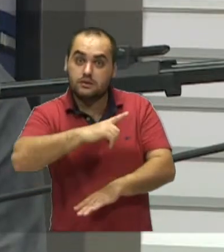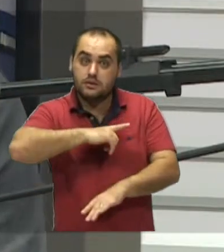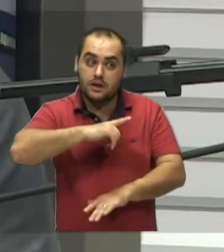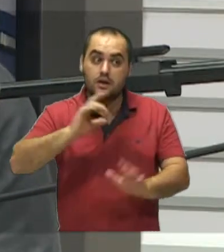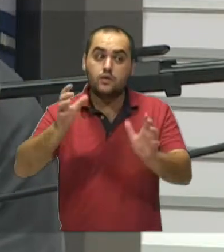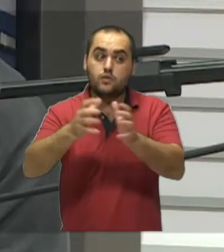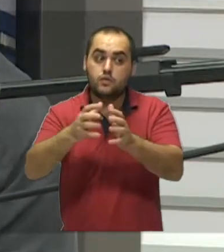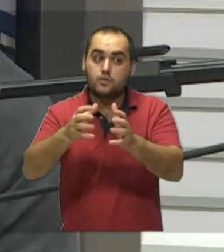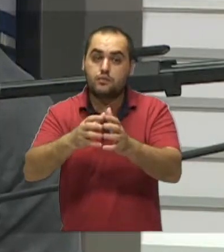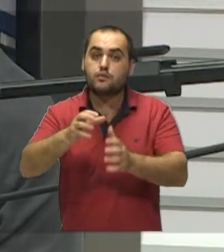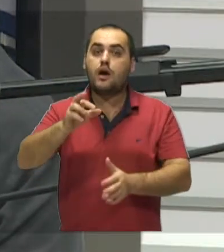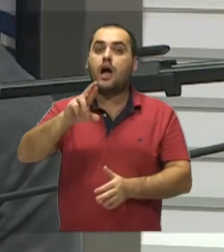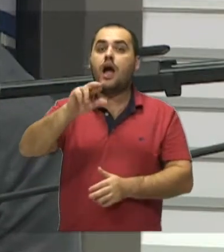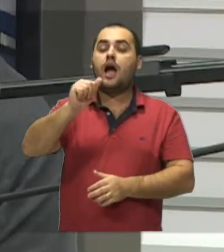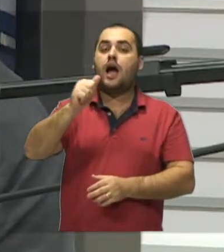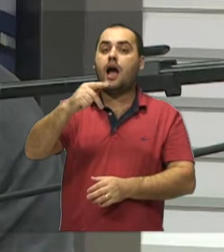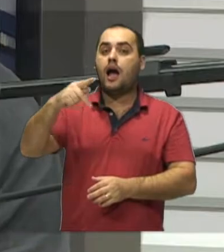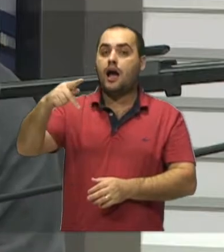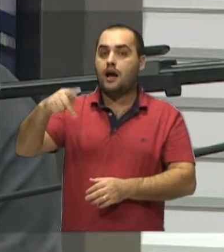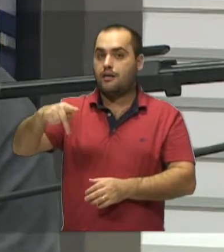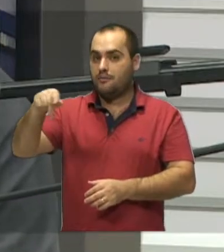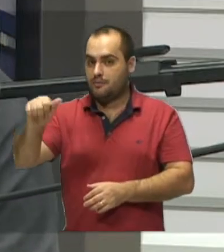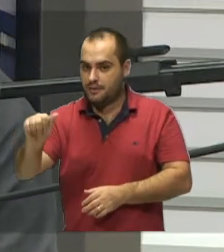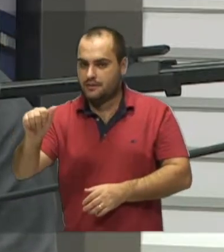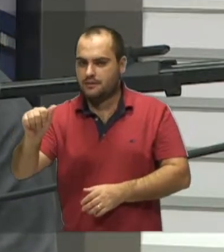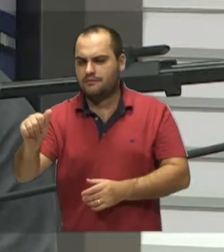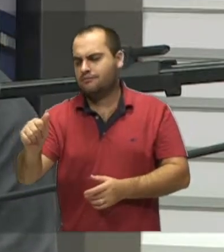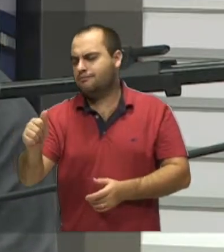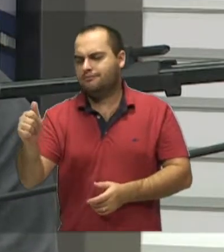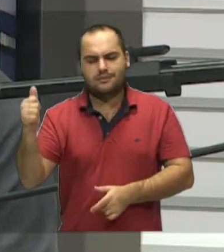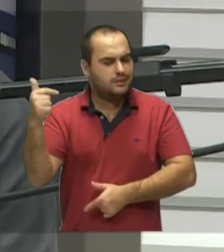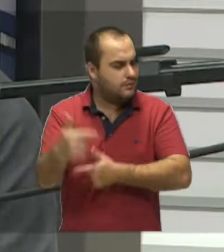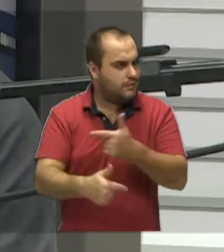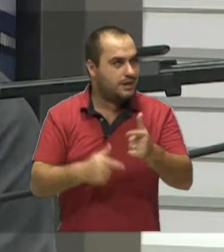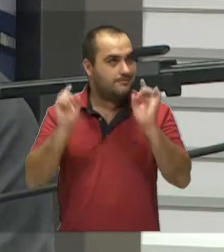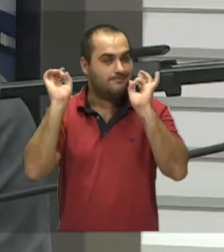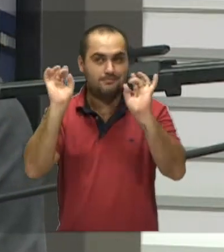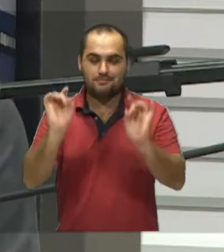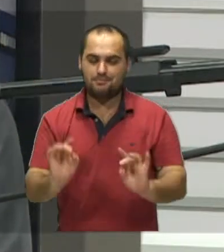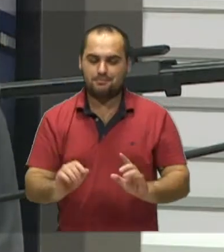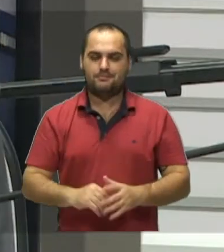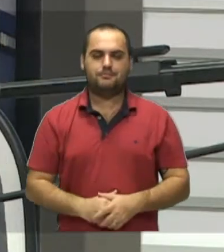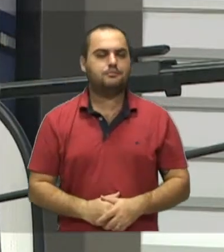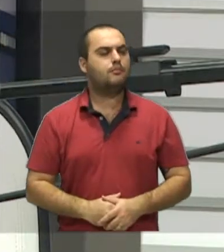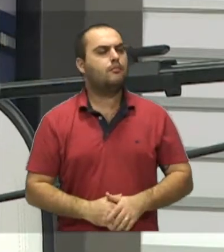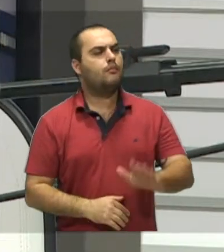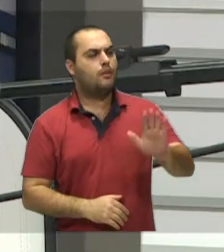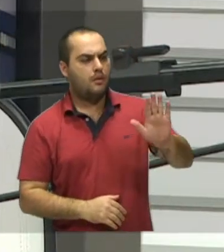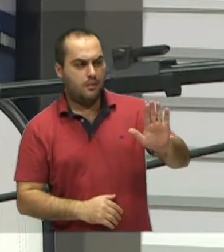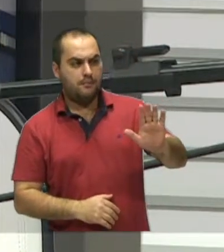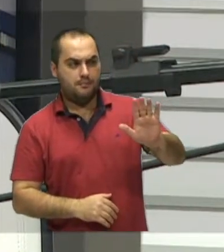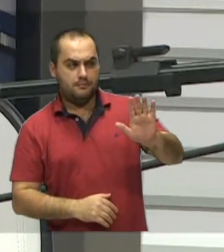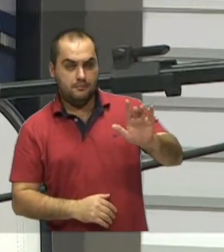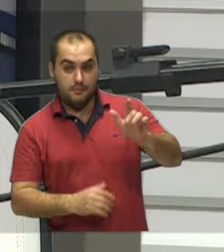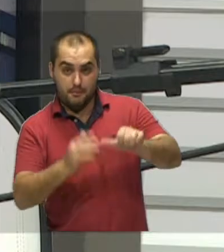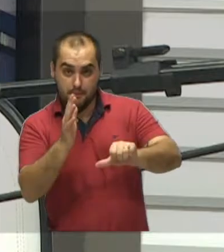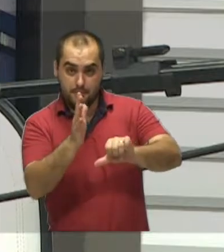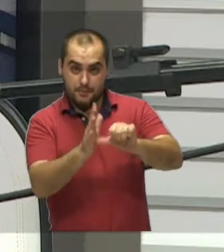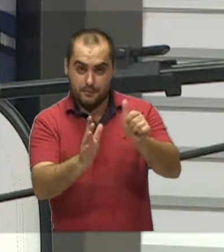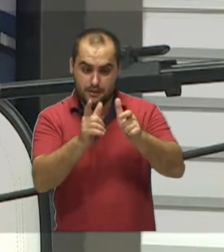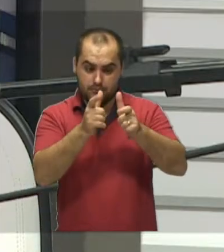de composição, é artista plástico também, um grande trabalho. Jana, o primeiro CD você lançou no